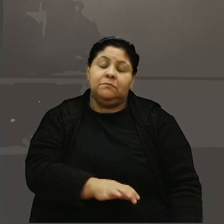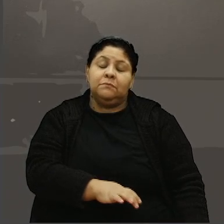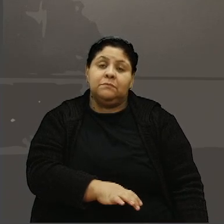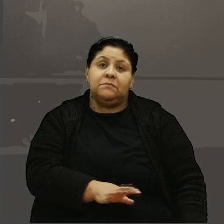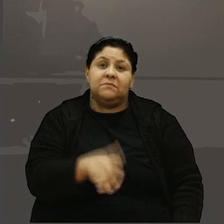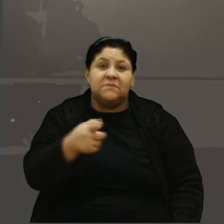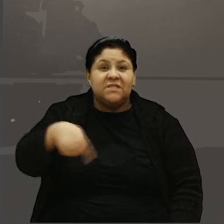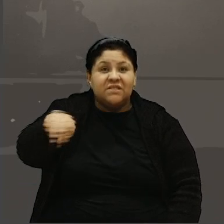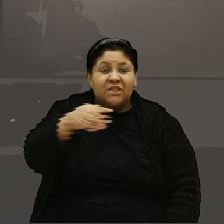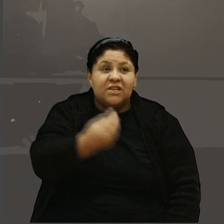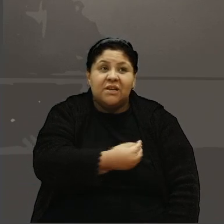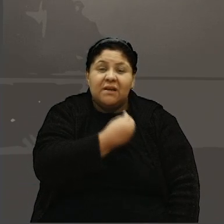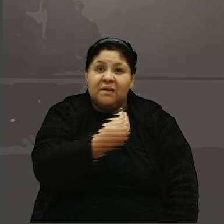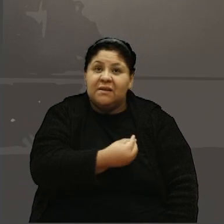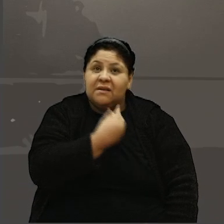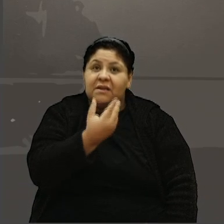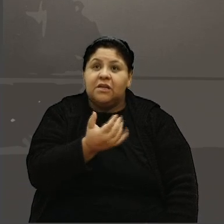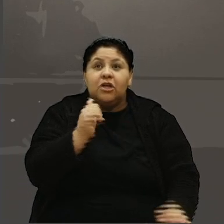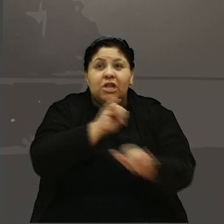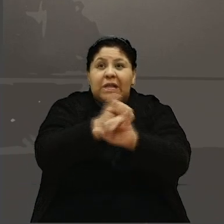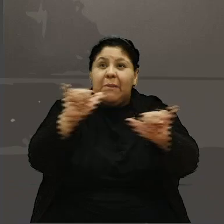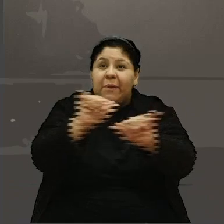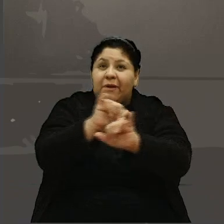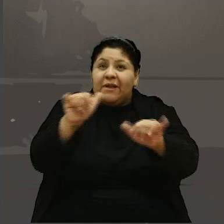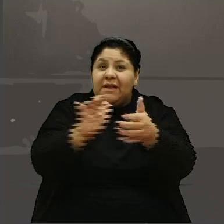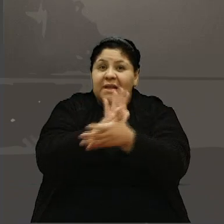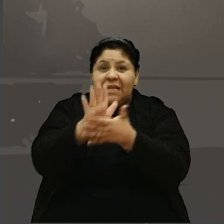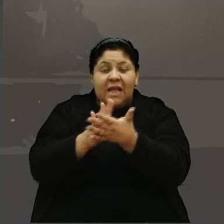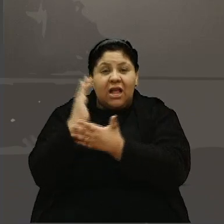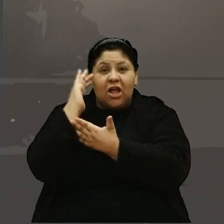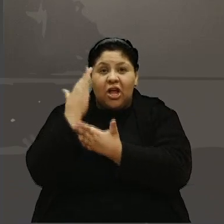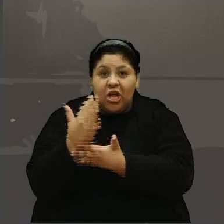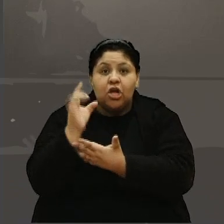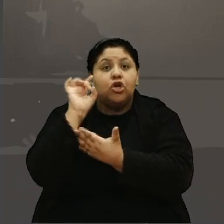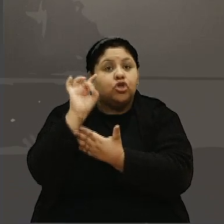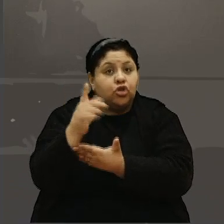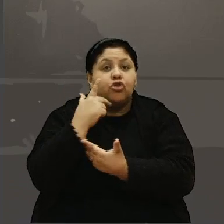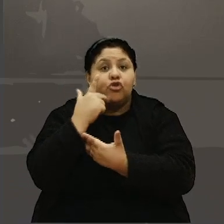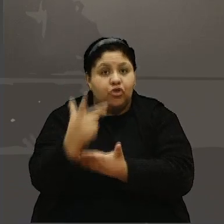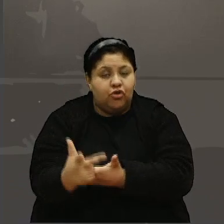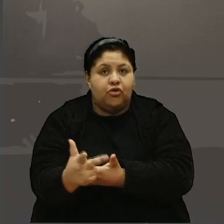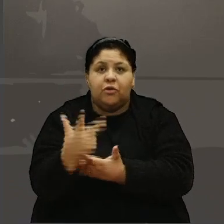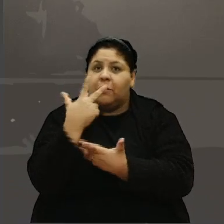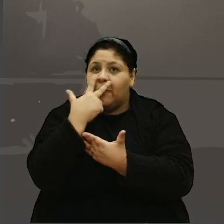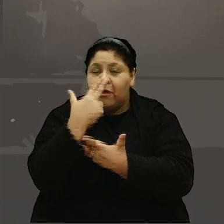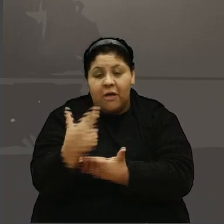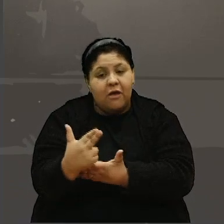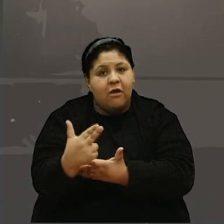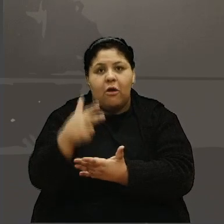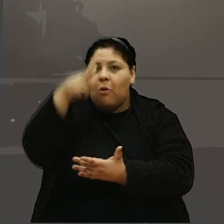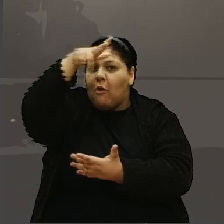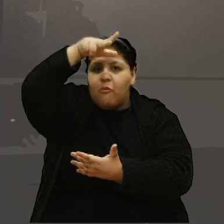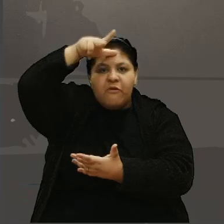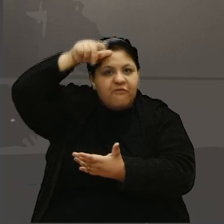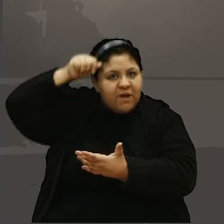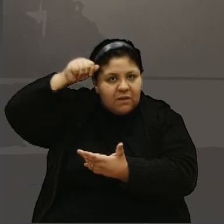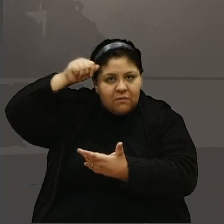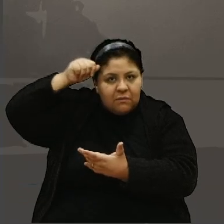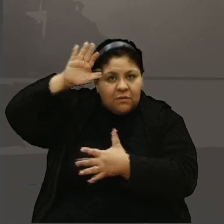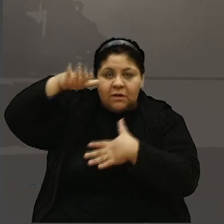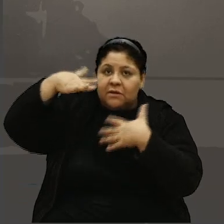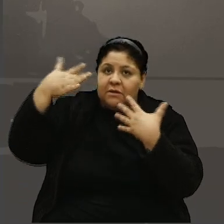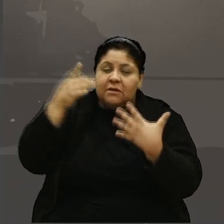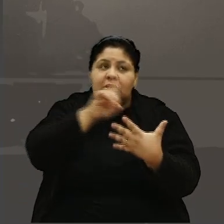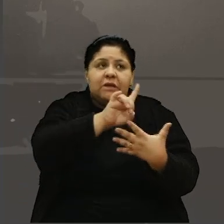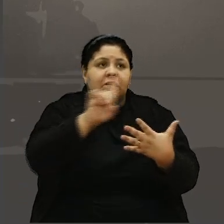a gente está vivendo ainda da propaganda eleitoral, que nada aconteceu. Só que digo, é o mesmo prefeito. Então, não é